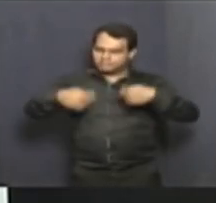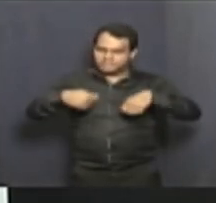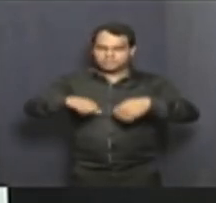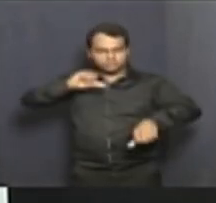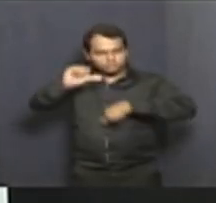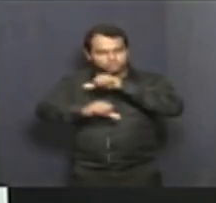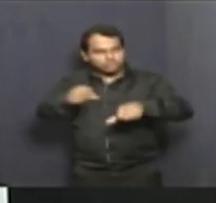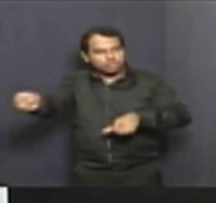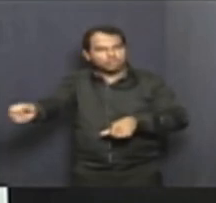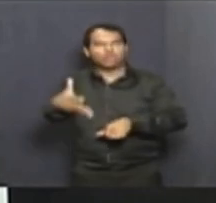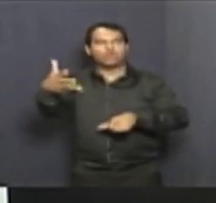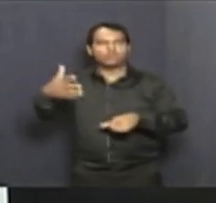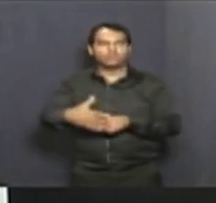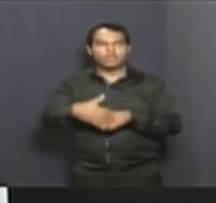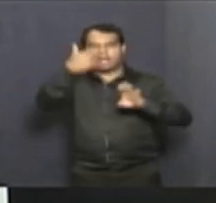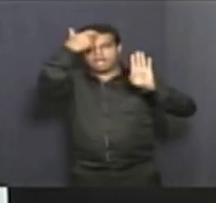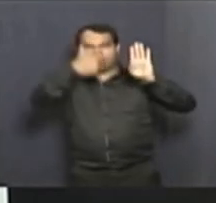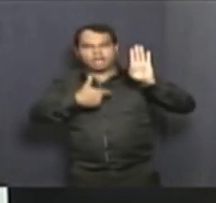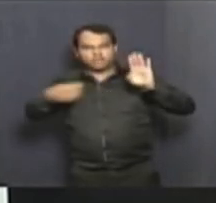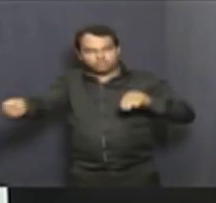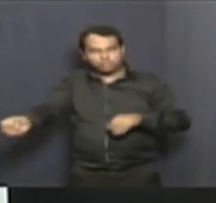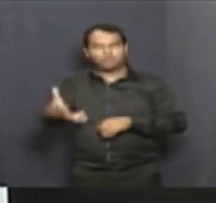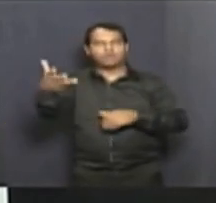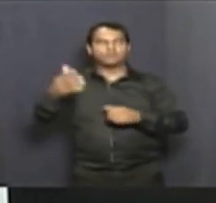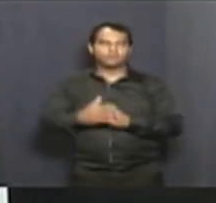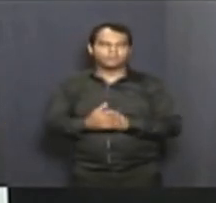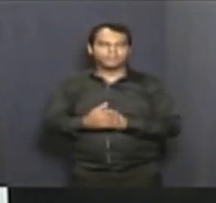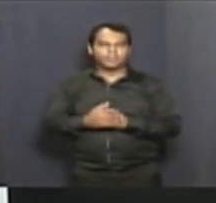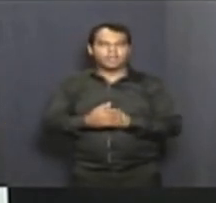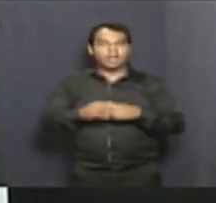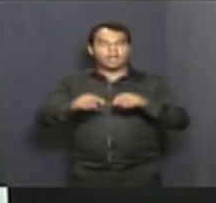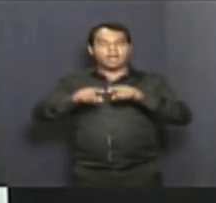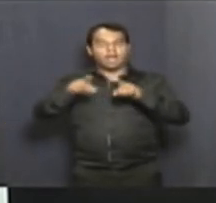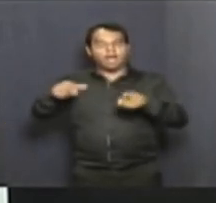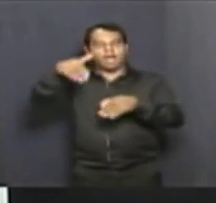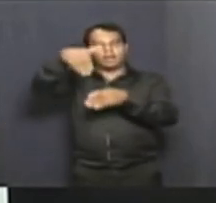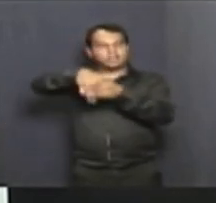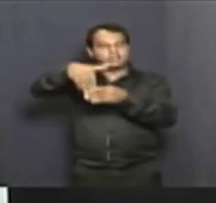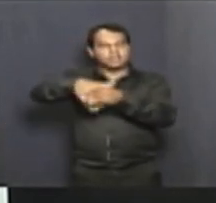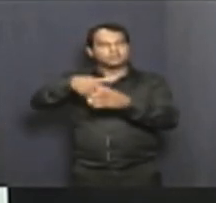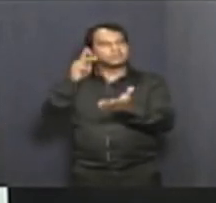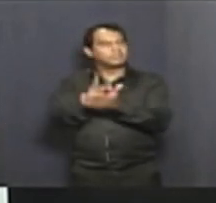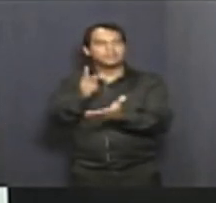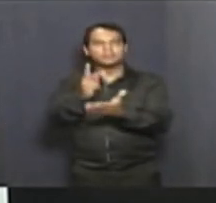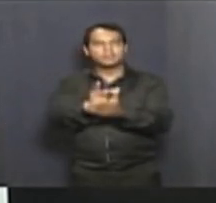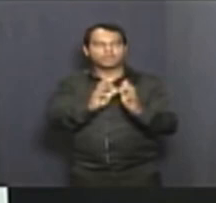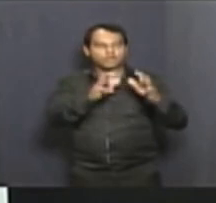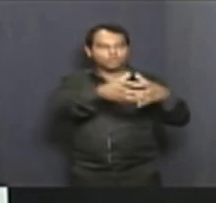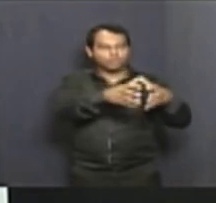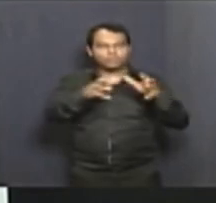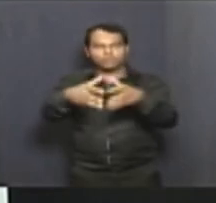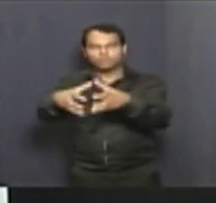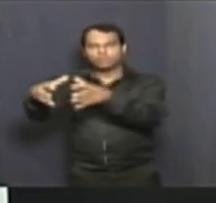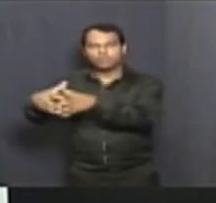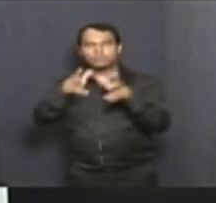os candidatos tendo em vista que as eleições sempre aparece os mesmos partidos